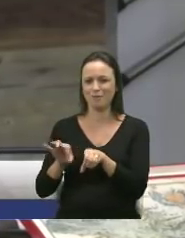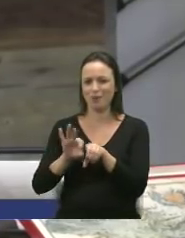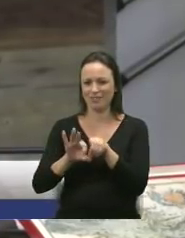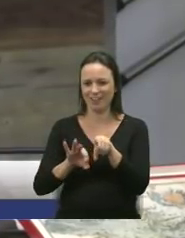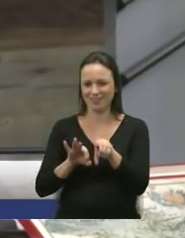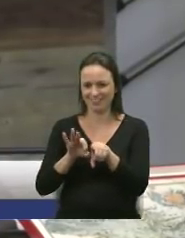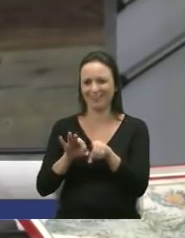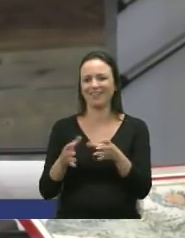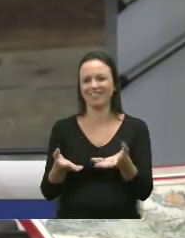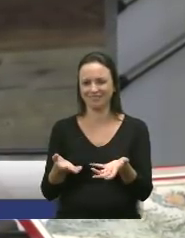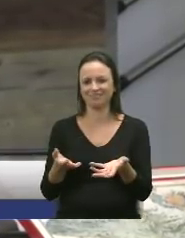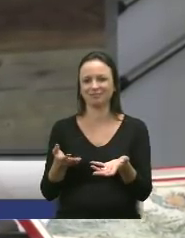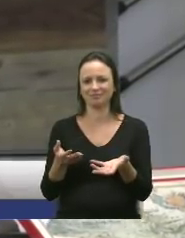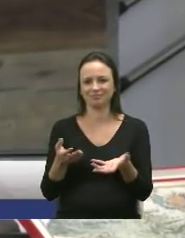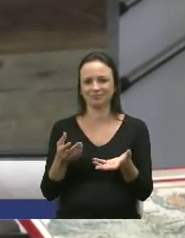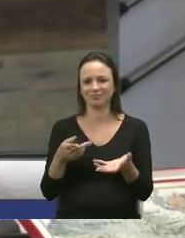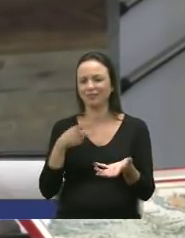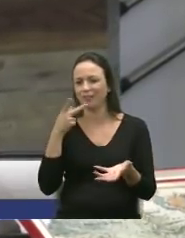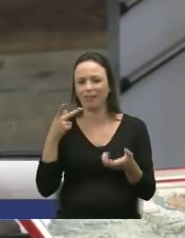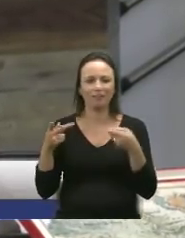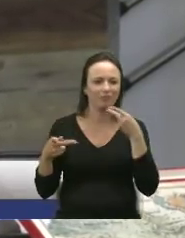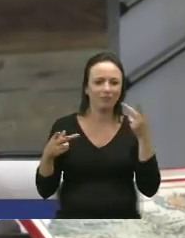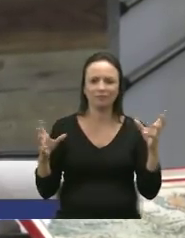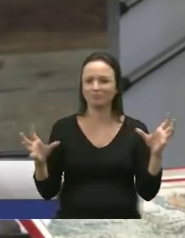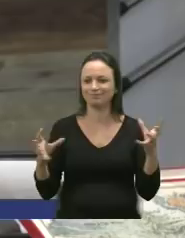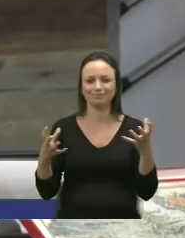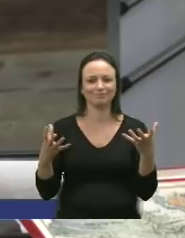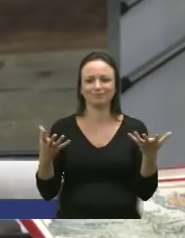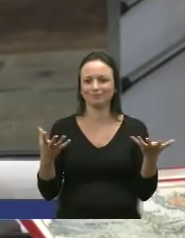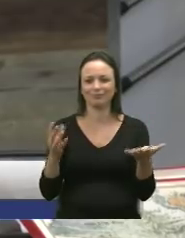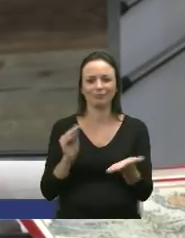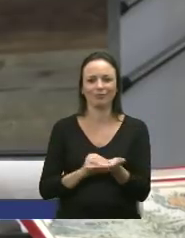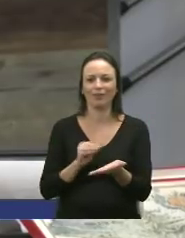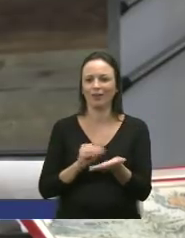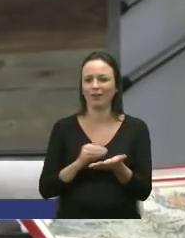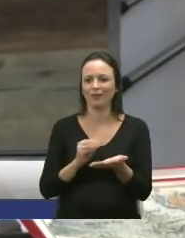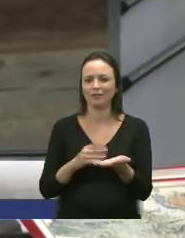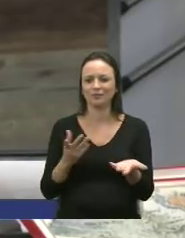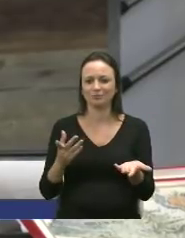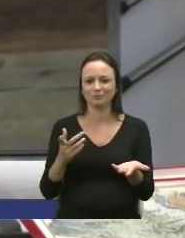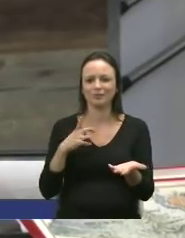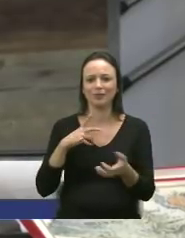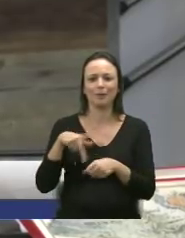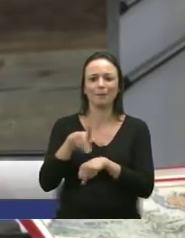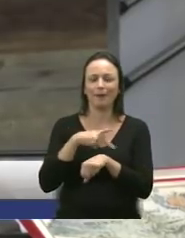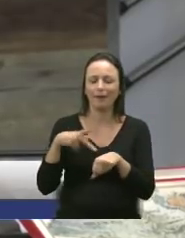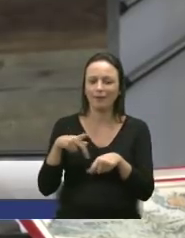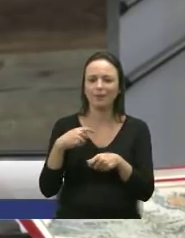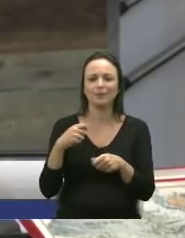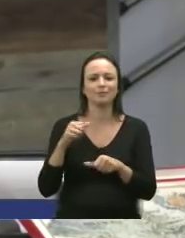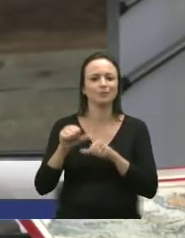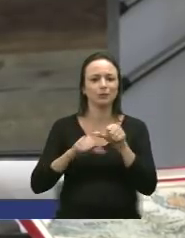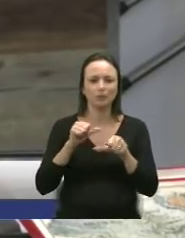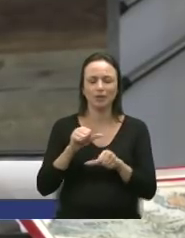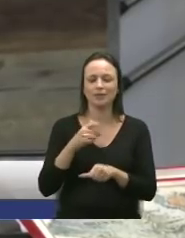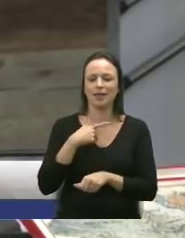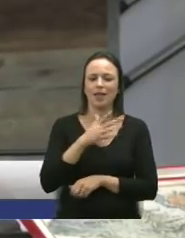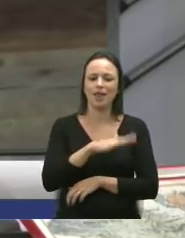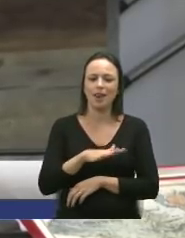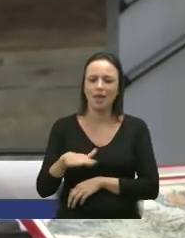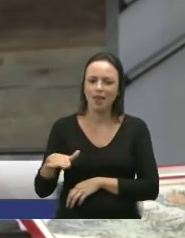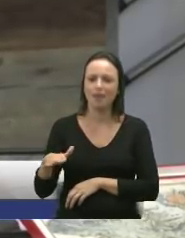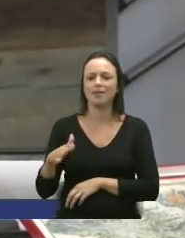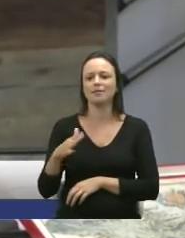exageros lamentáveis. Enquanto isso, tem um país esperando para acontecer. Enquanto isso, tem criança de escola pública